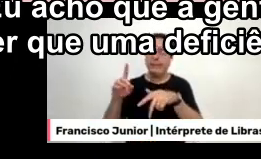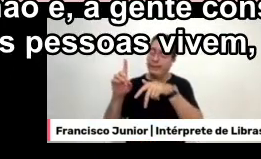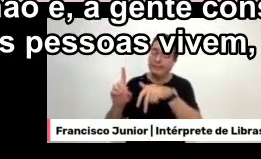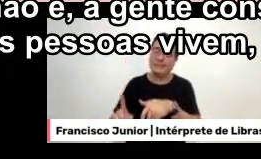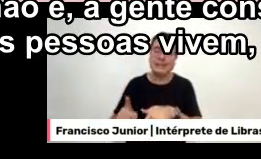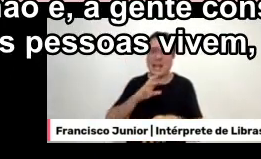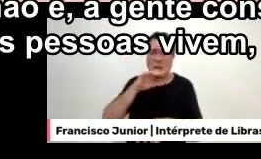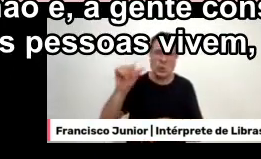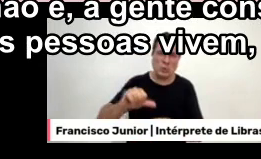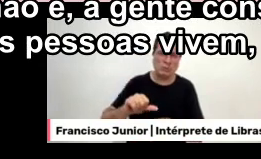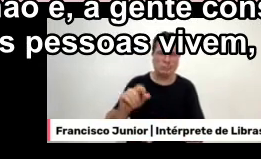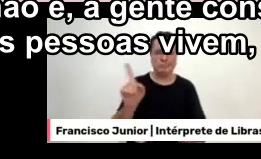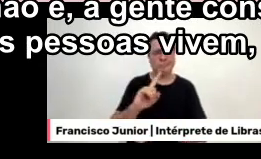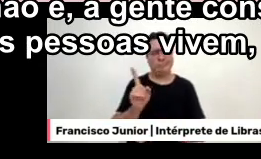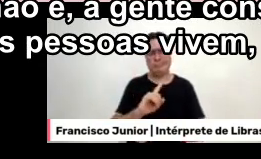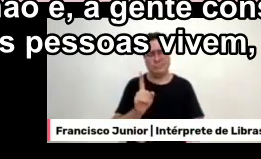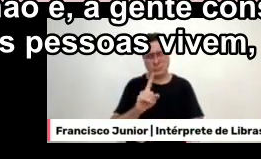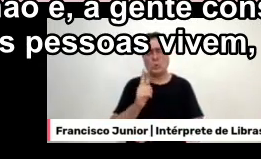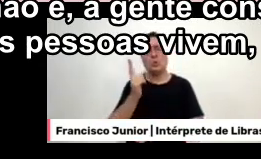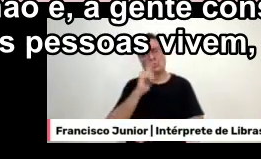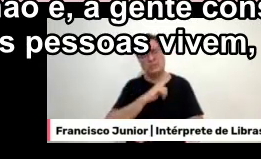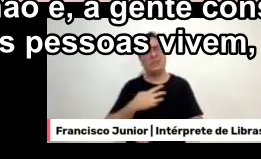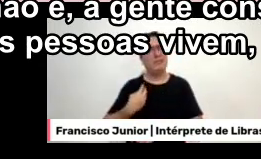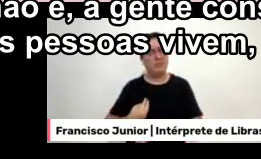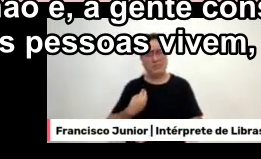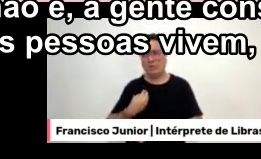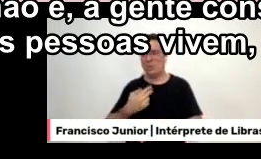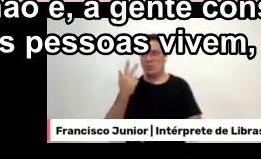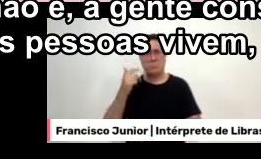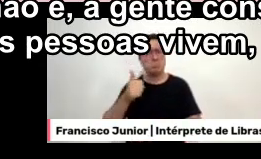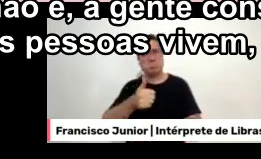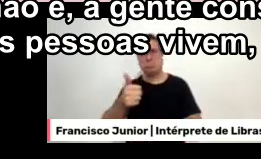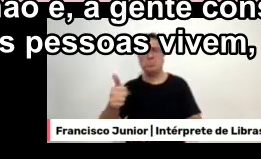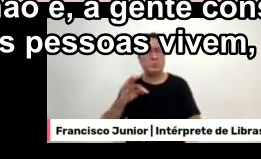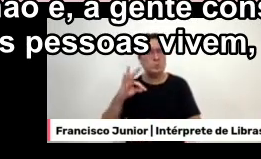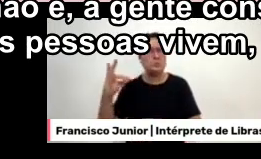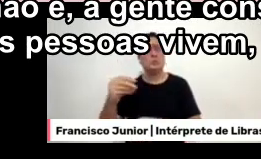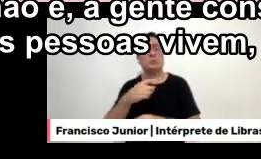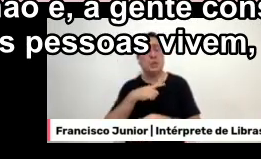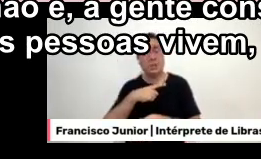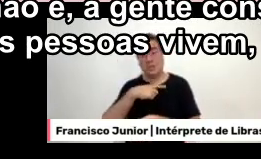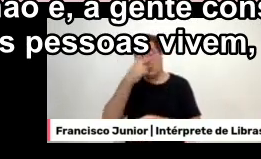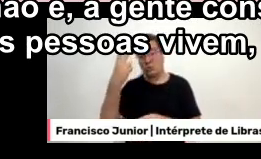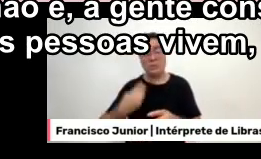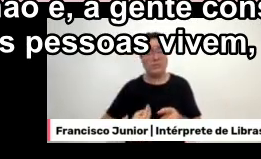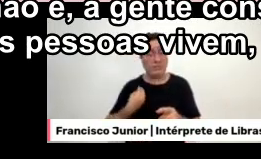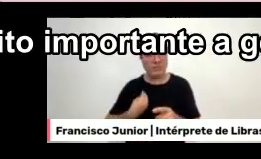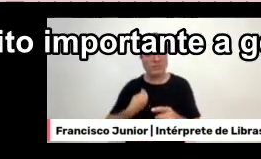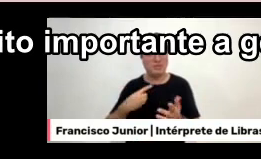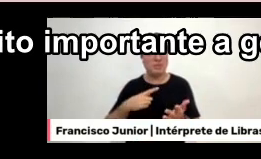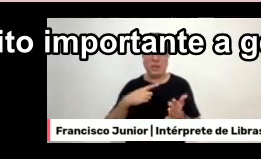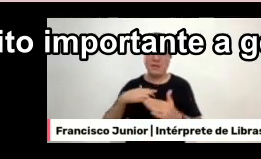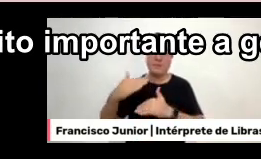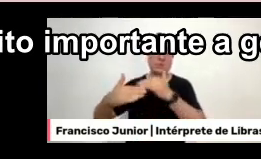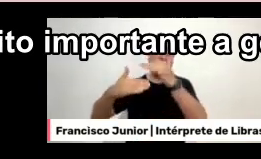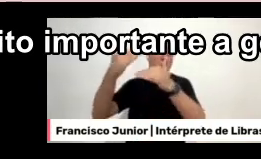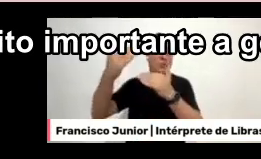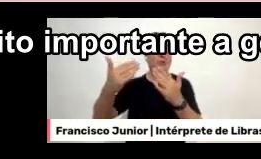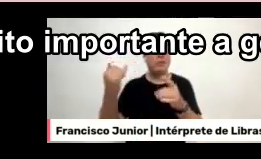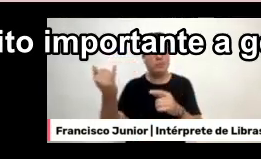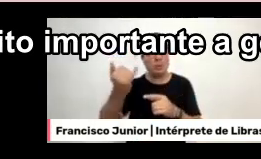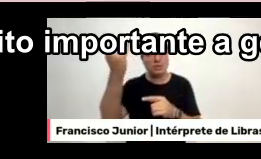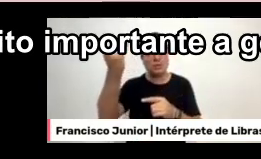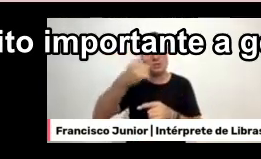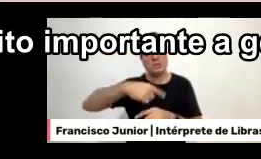ruim, gente. Isso não é. A gente consegue conviver com tudo, as pessoas vivem, as pessoas elas evoluem. Isso é muito importante a